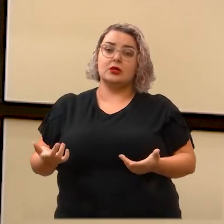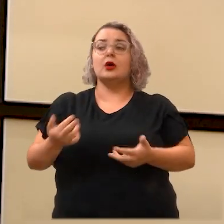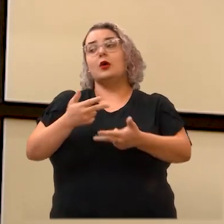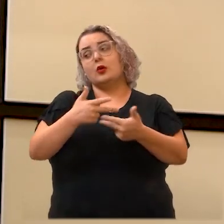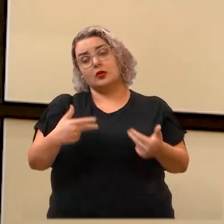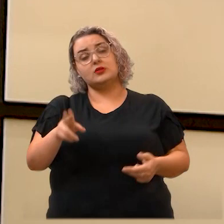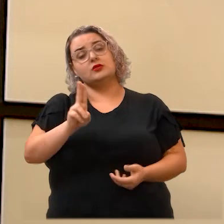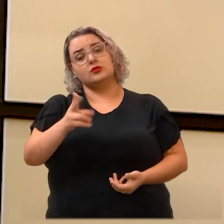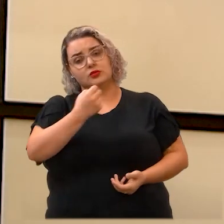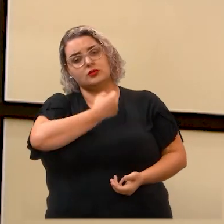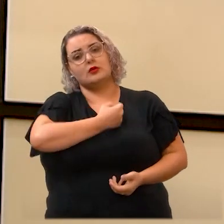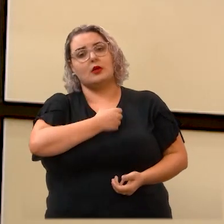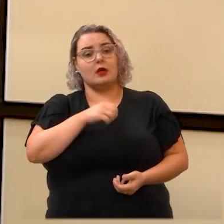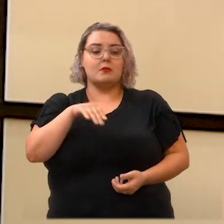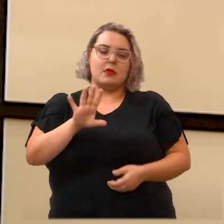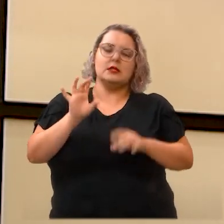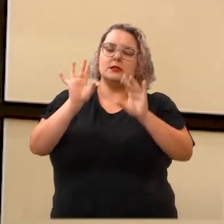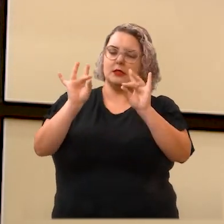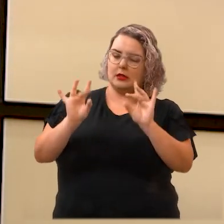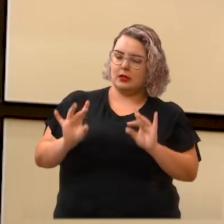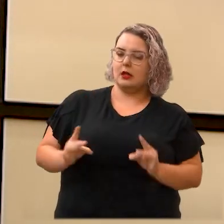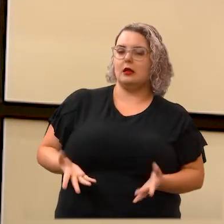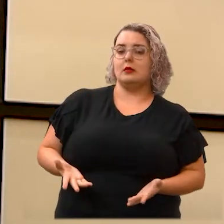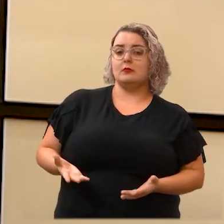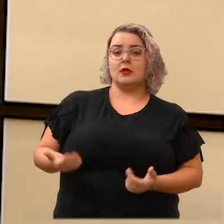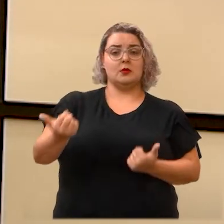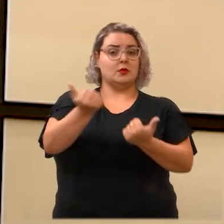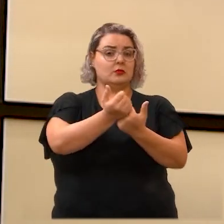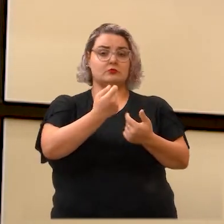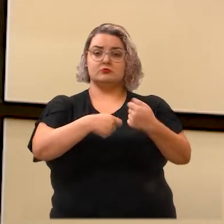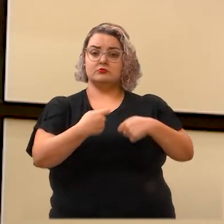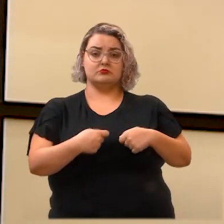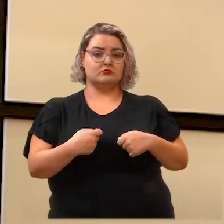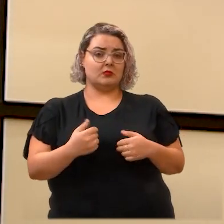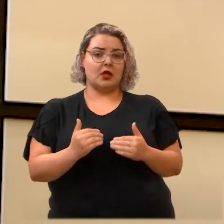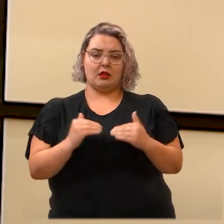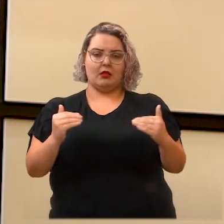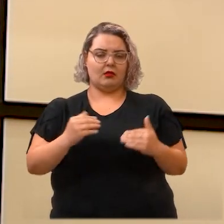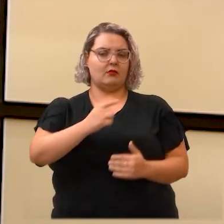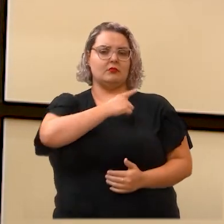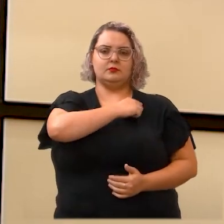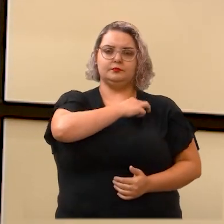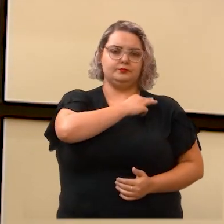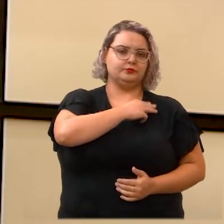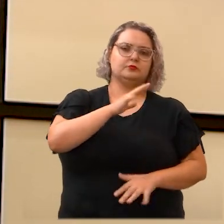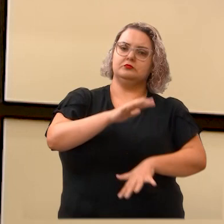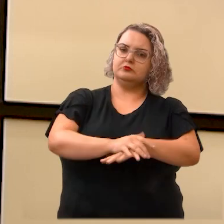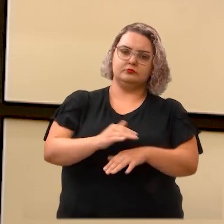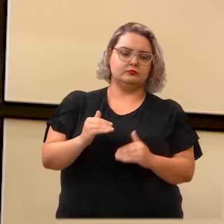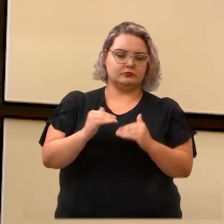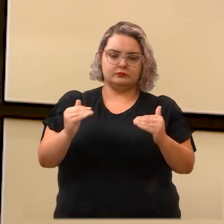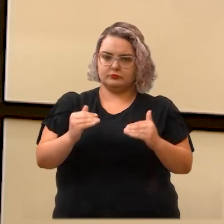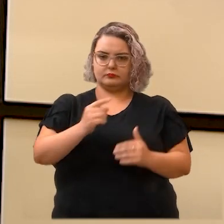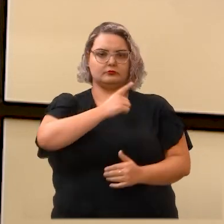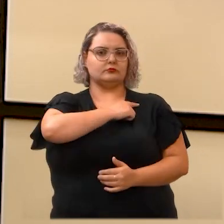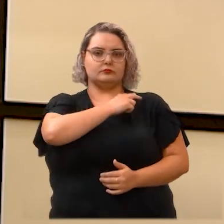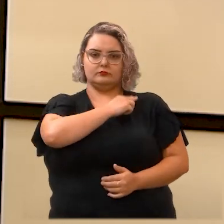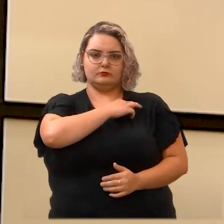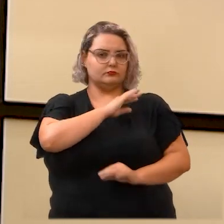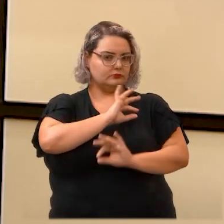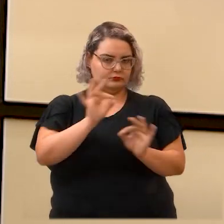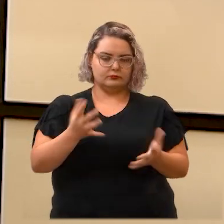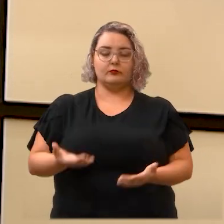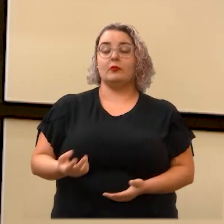que usam numeração mas mais sofisticada mas por cargo administrativo nível médio é matemática de nível médio bom essas duas